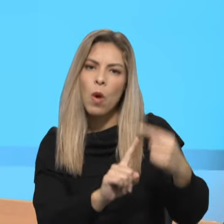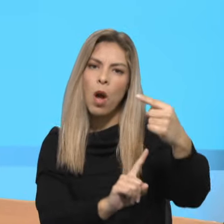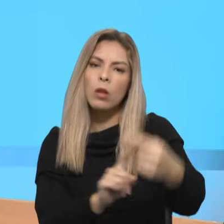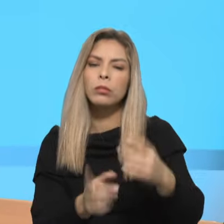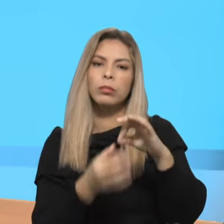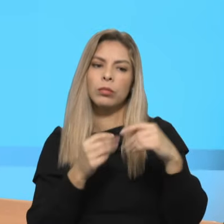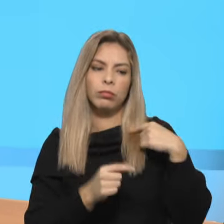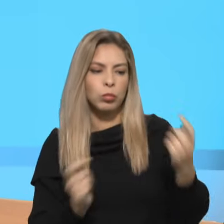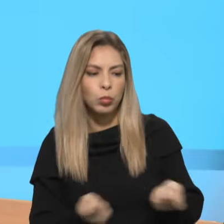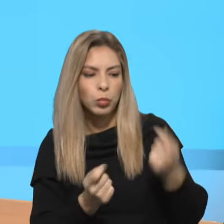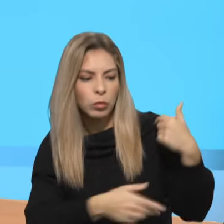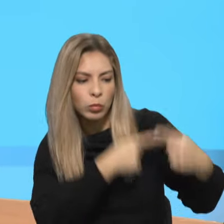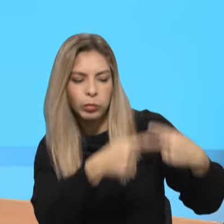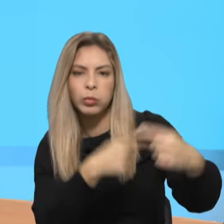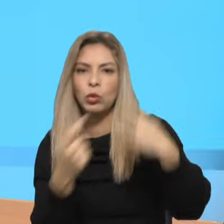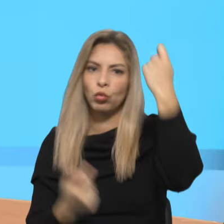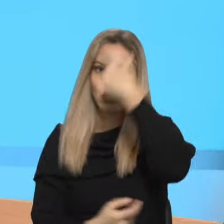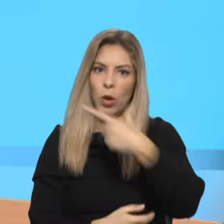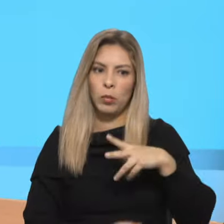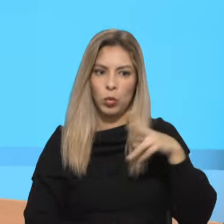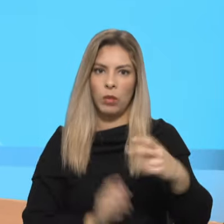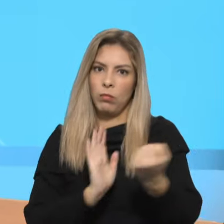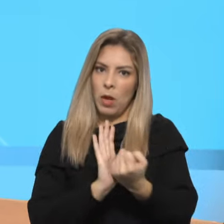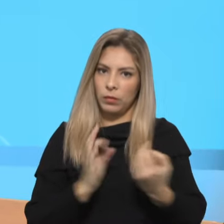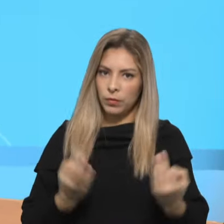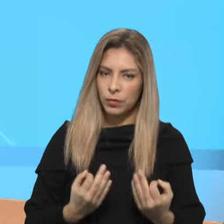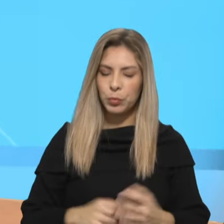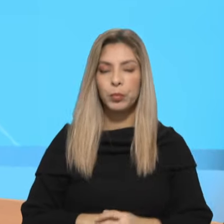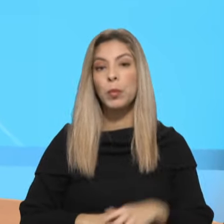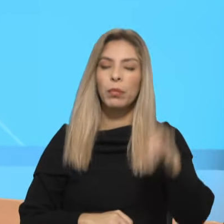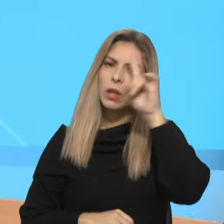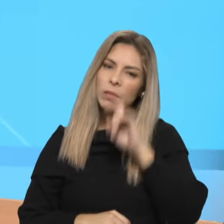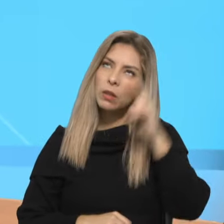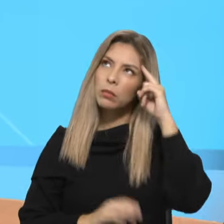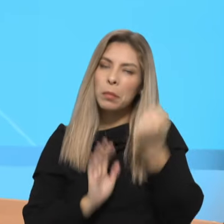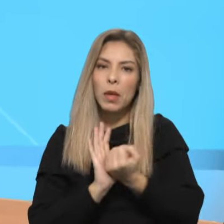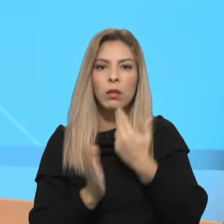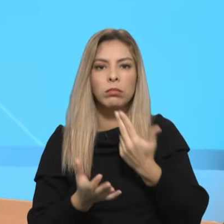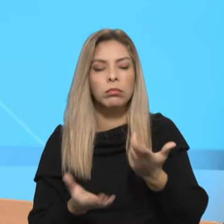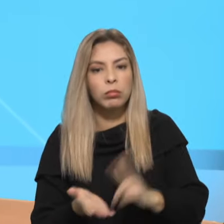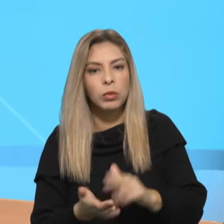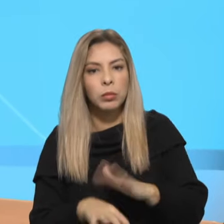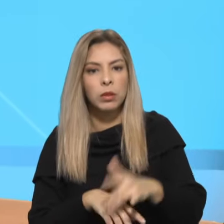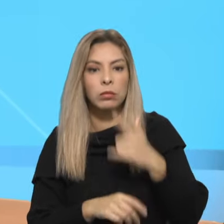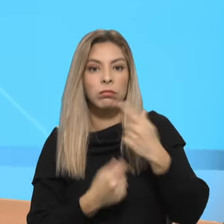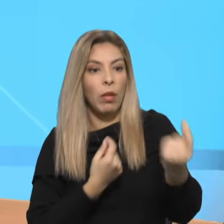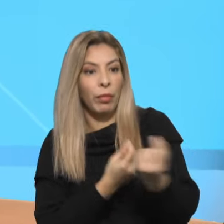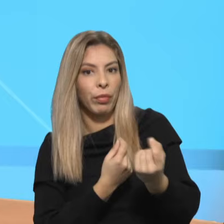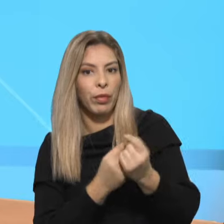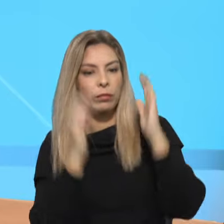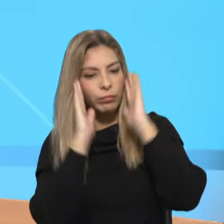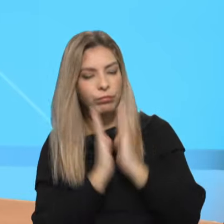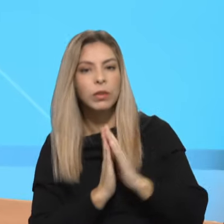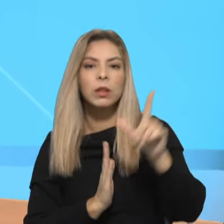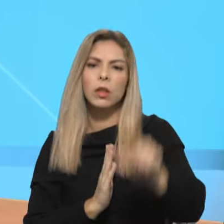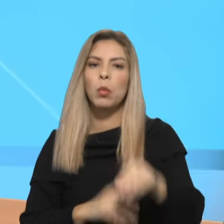da história, nomeadamente a história de Portugal. Neste programa vamos recordar essa marca da proximidade mariana e comentar a liturgia de